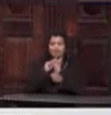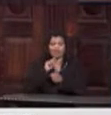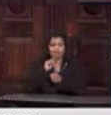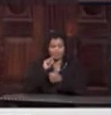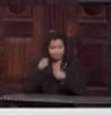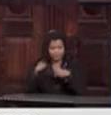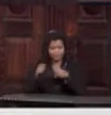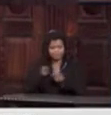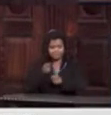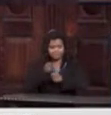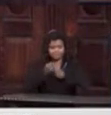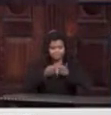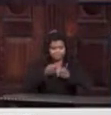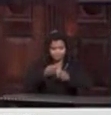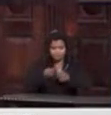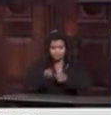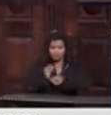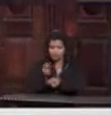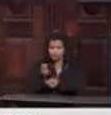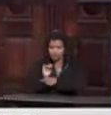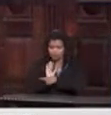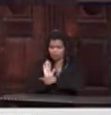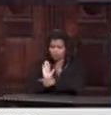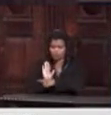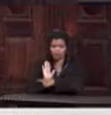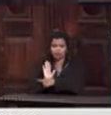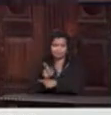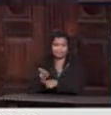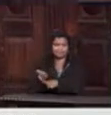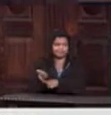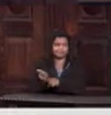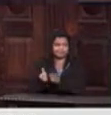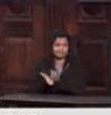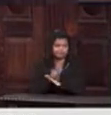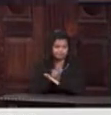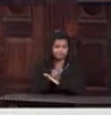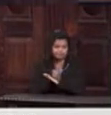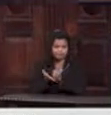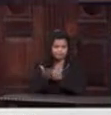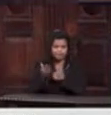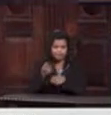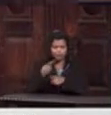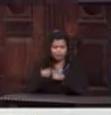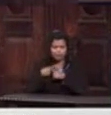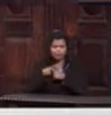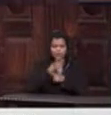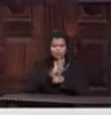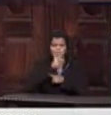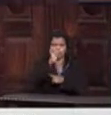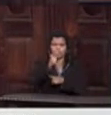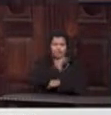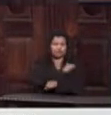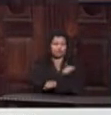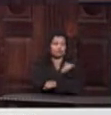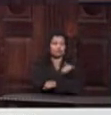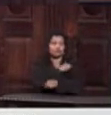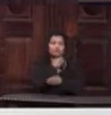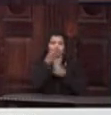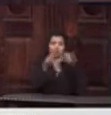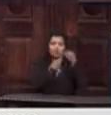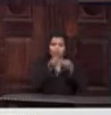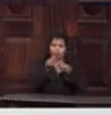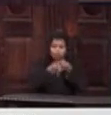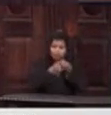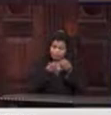Que era o investimento na educação que efetivamente ia no futuro nos dar condições de viver numa sociedade